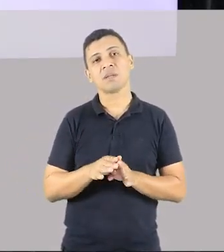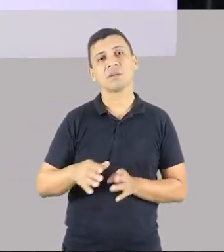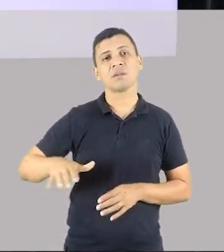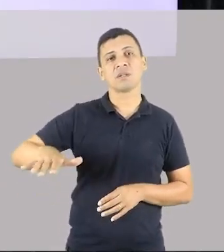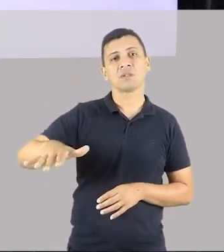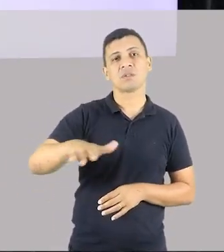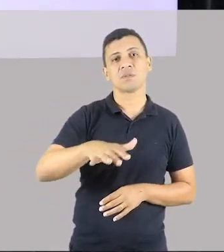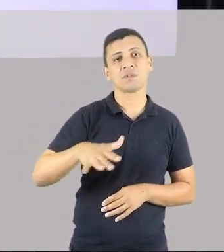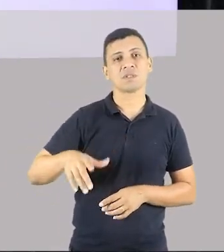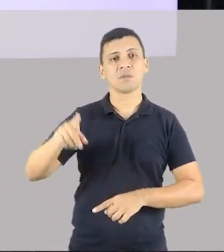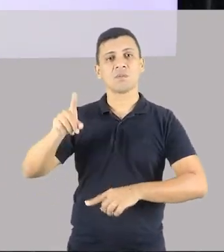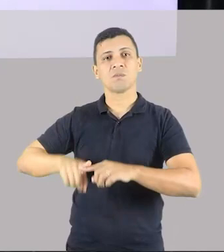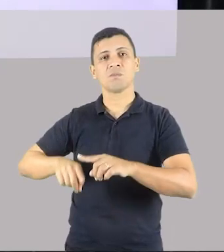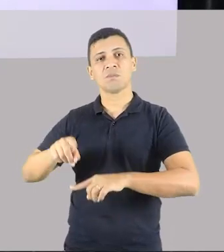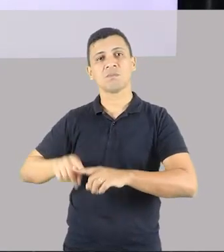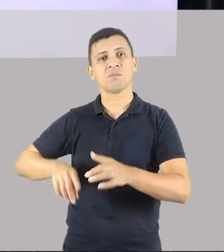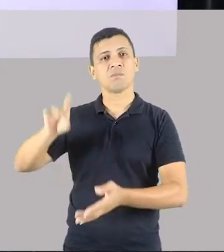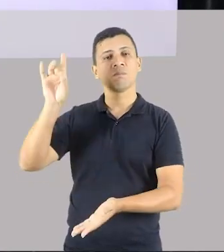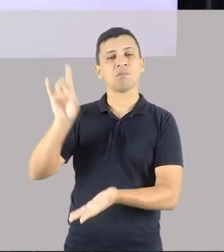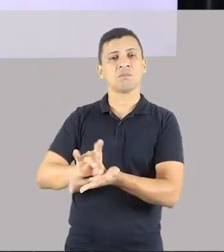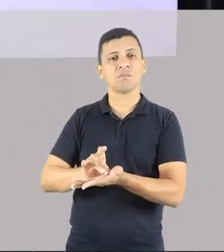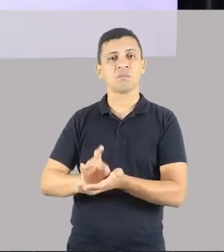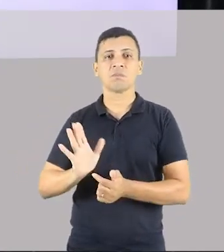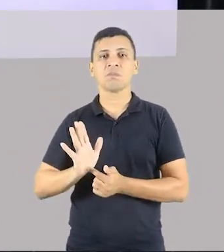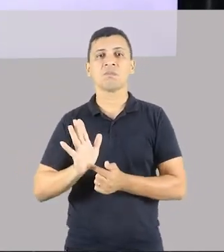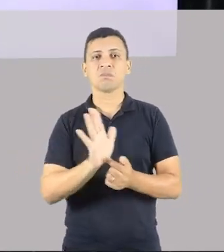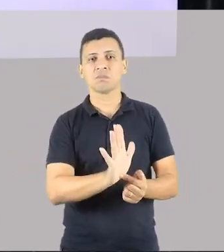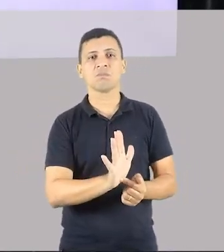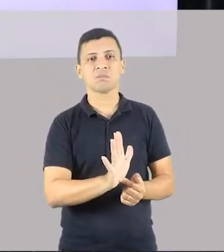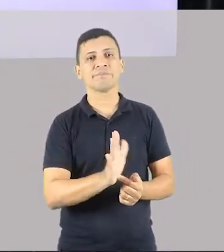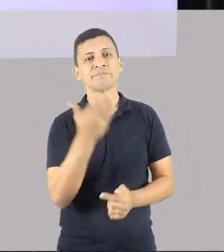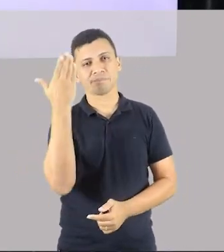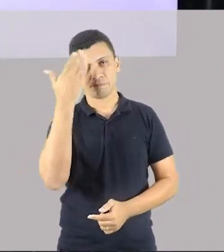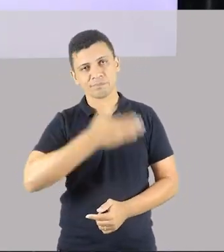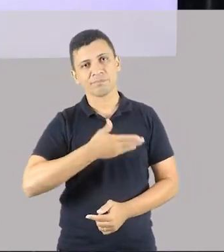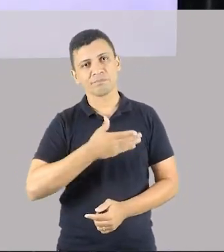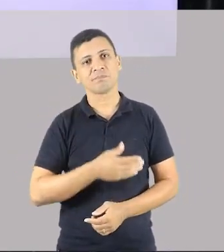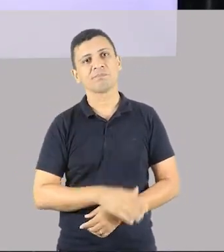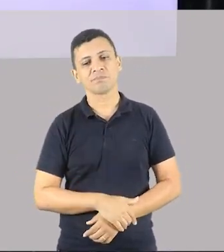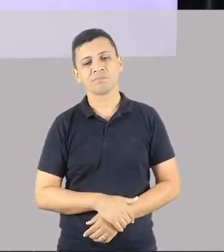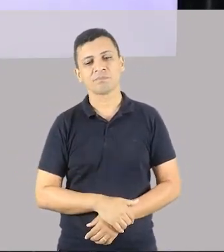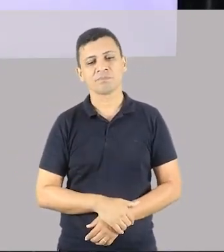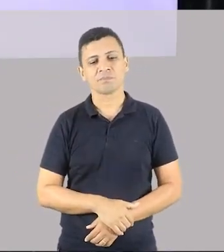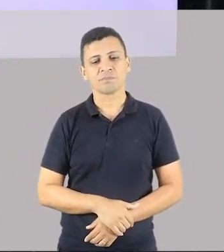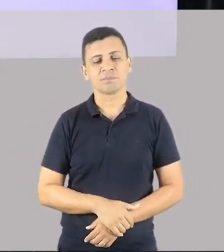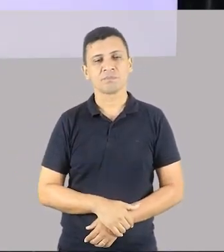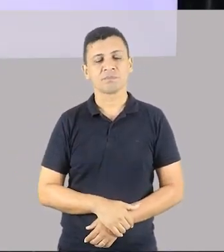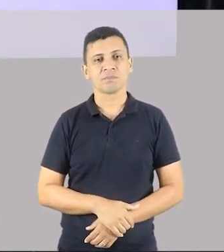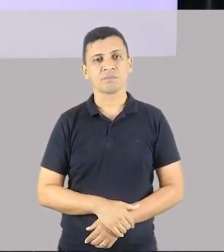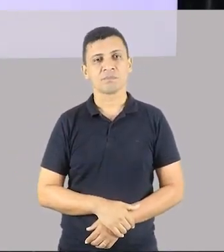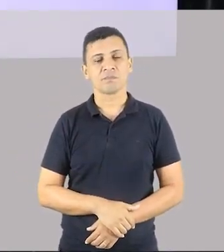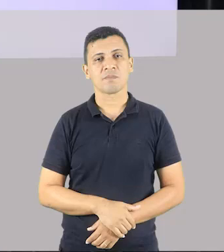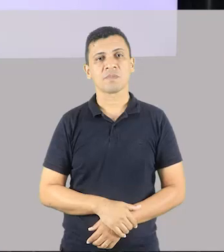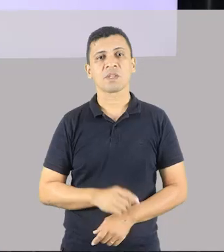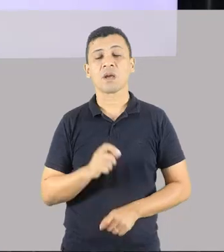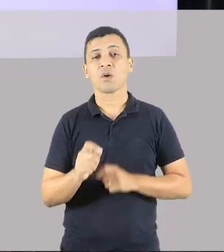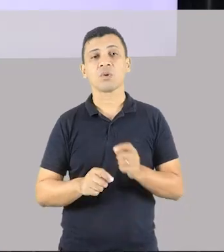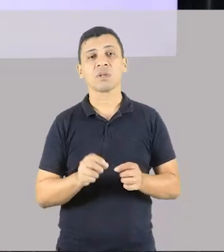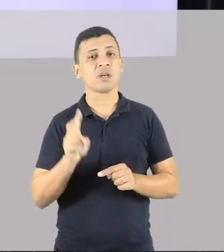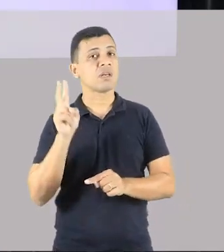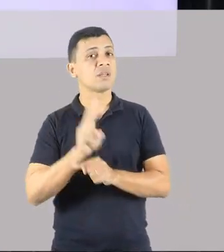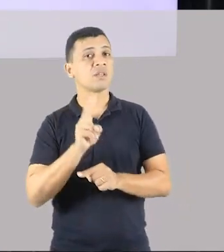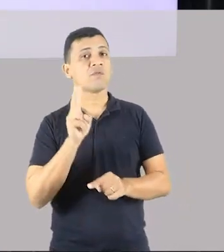dimensão material, de que aquilo que for apresentado será efetivamente apreciado. A ampla defesa